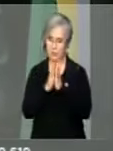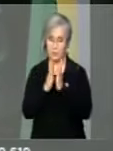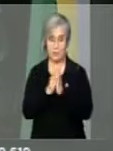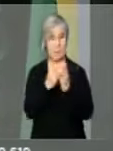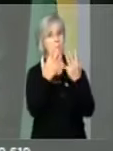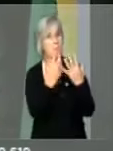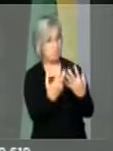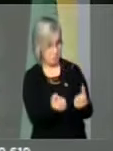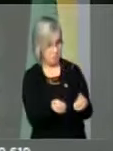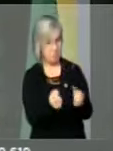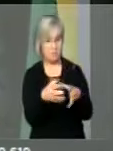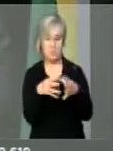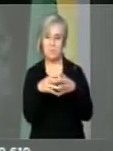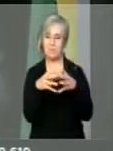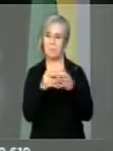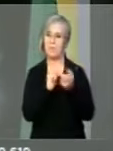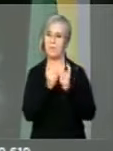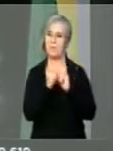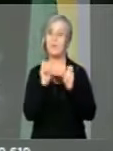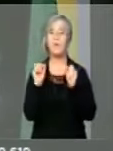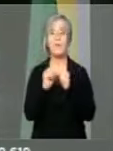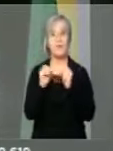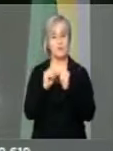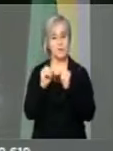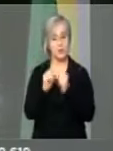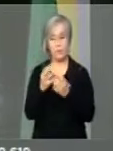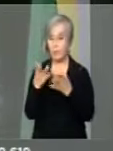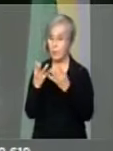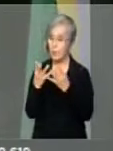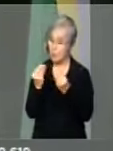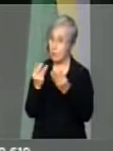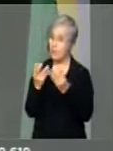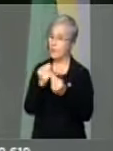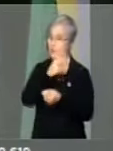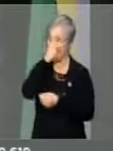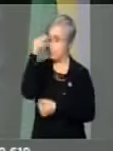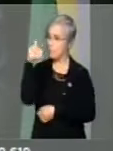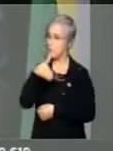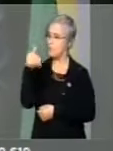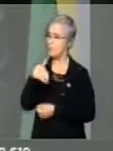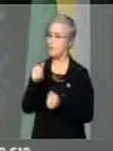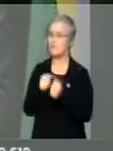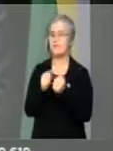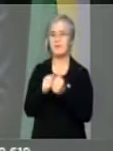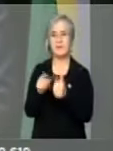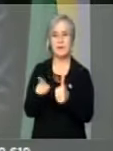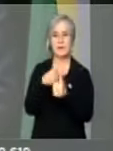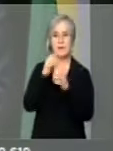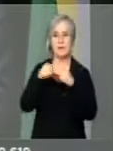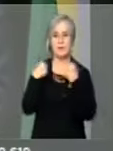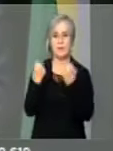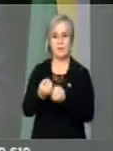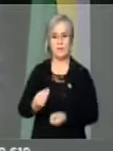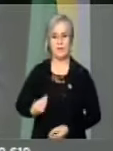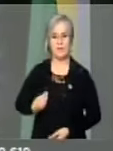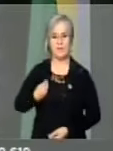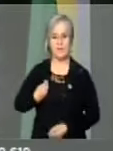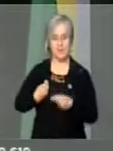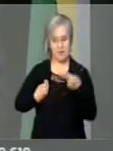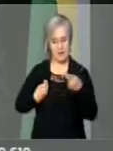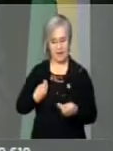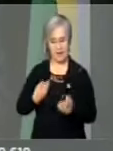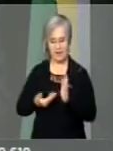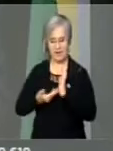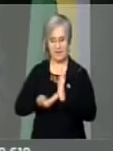acolhido pelos nossos coordenadores, fizemos, muitos frutos vieram também desse primeiro seminário de vida aqui na Câmara